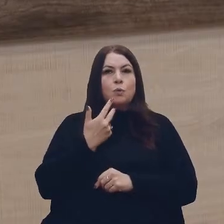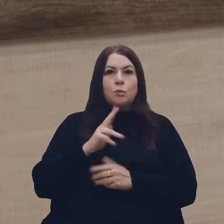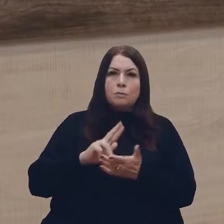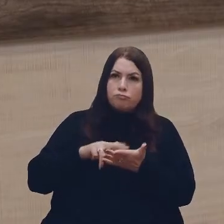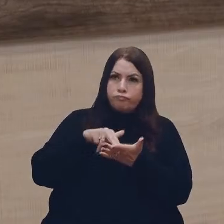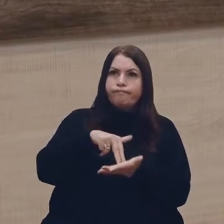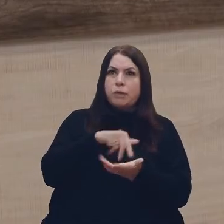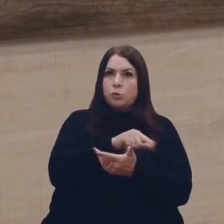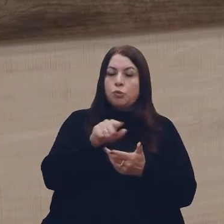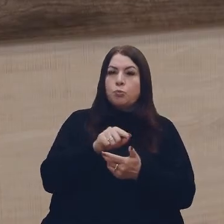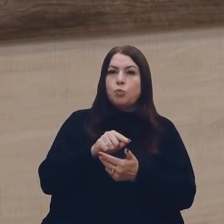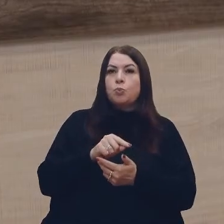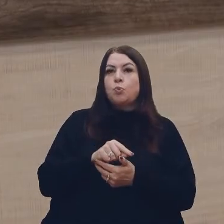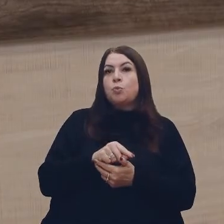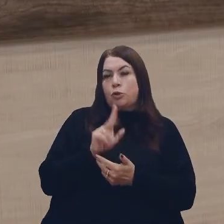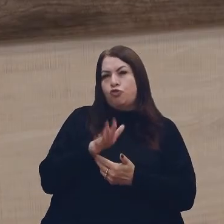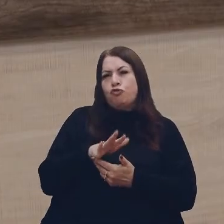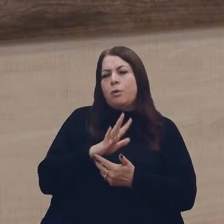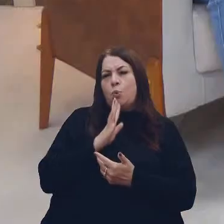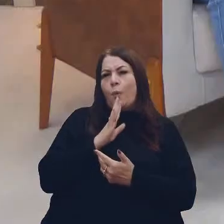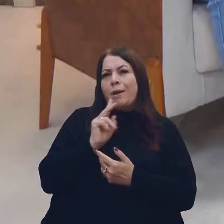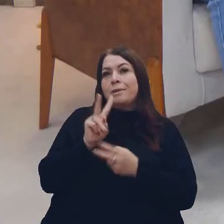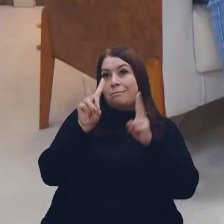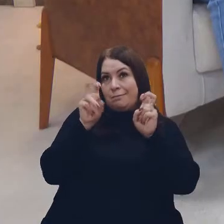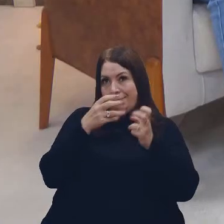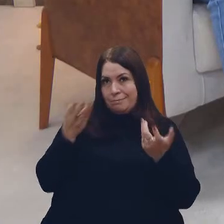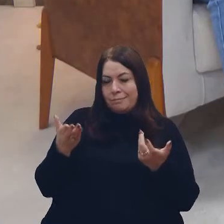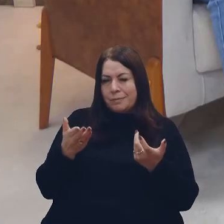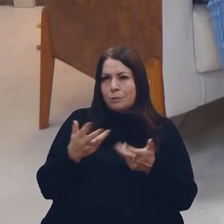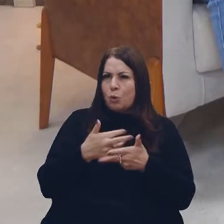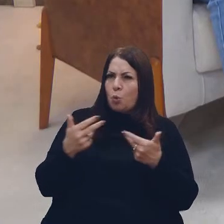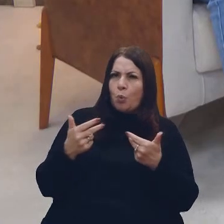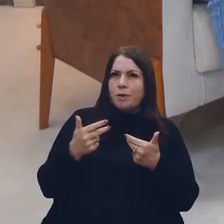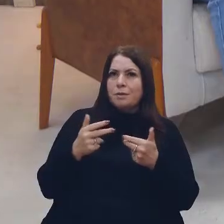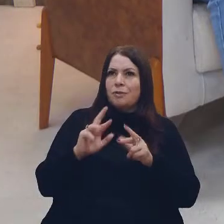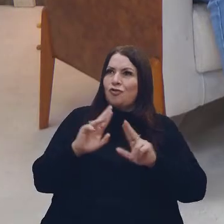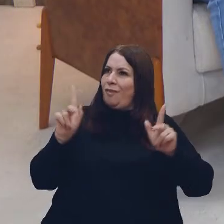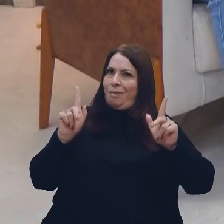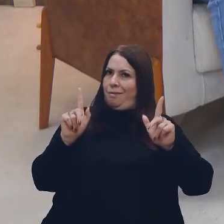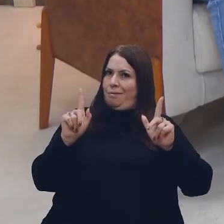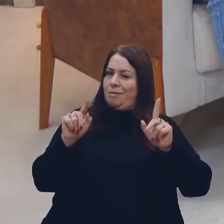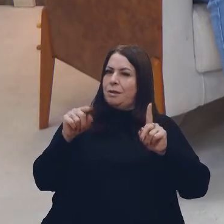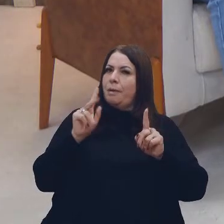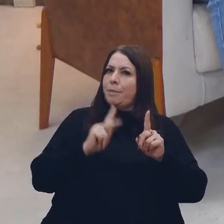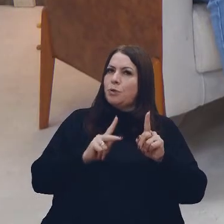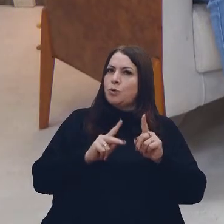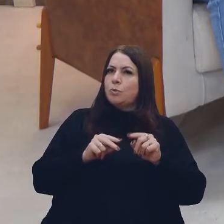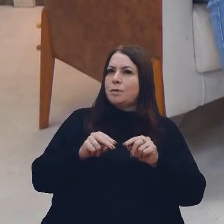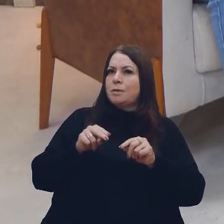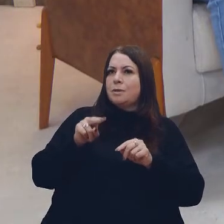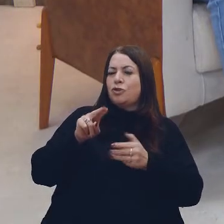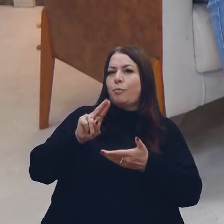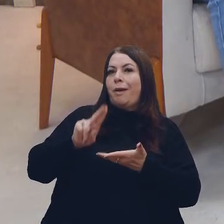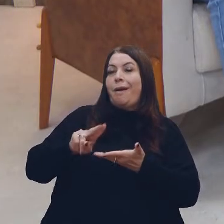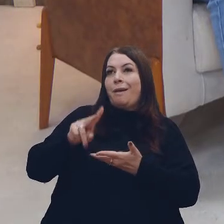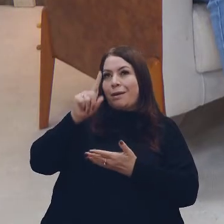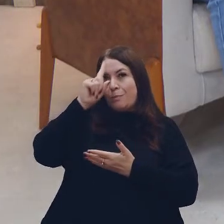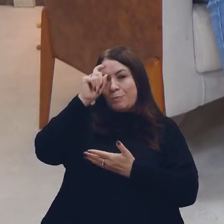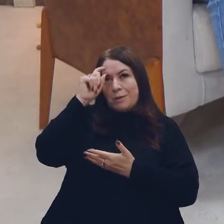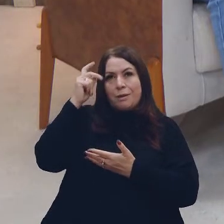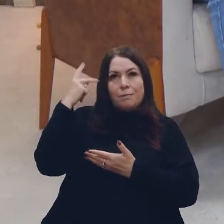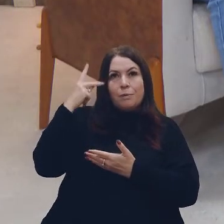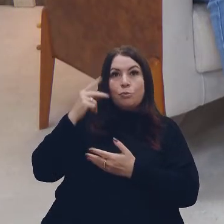militância com o conhecimento de causa. Numa situação extrema, em que às vezes o sujeito é internado até com a participação